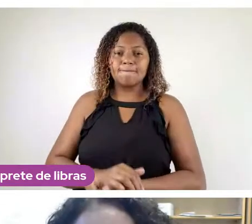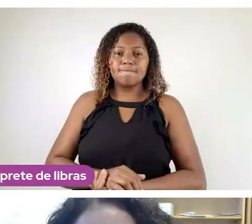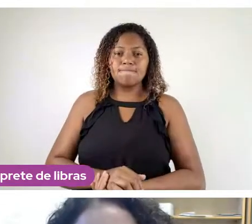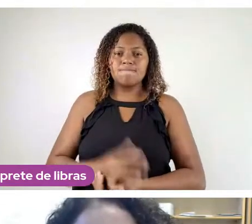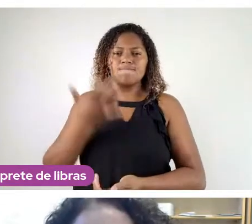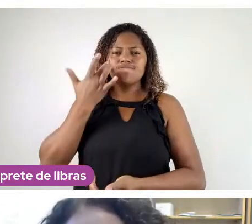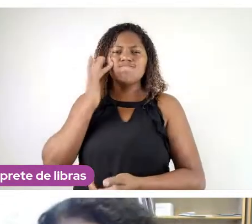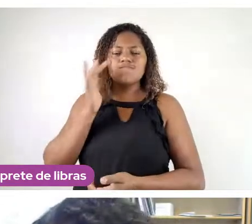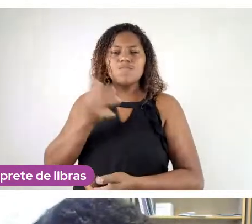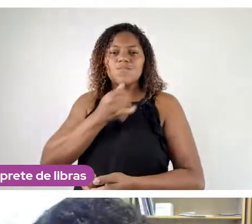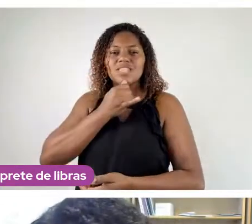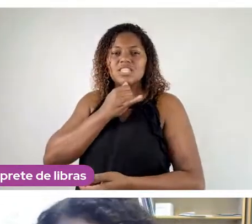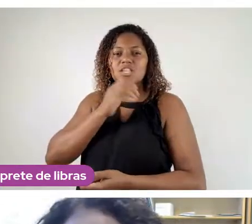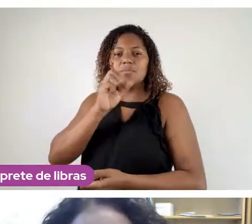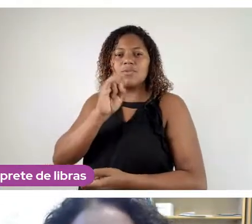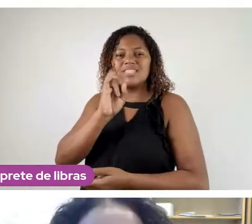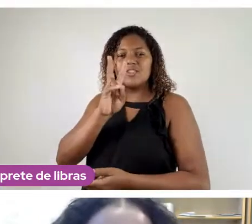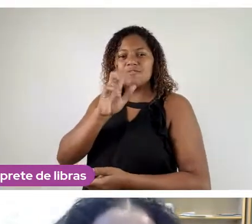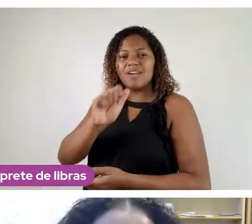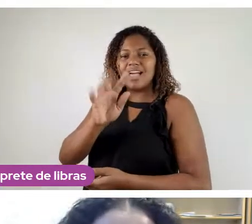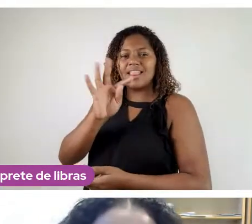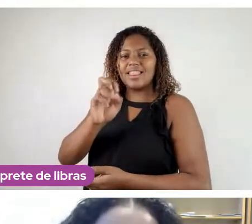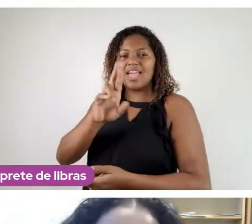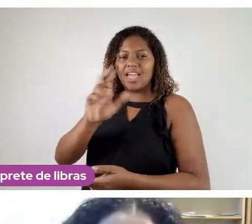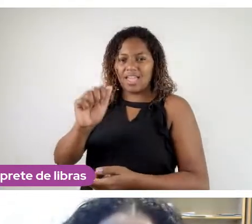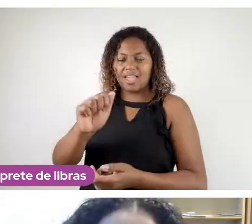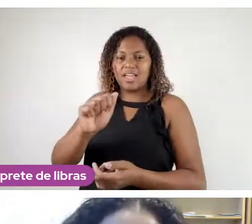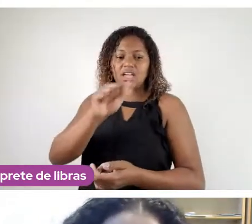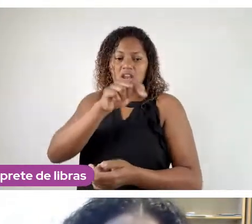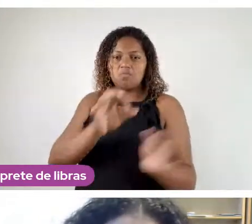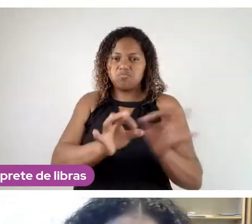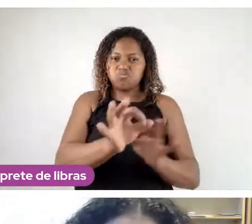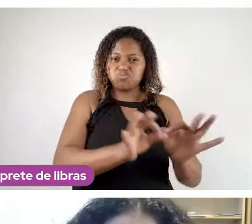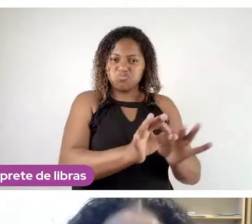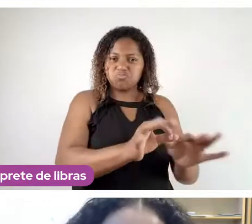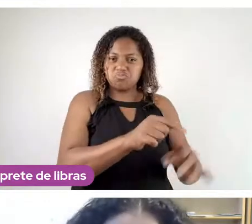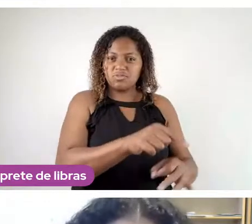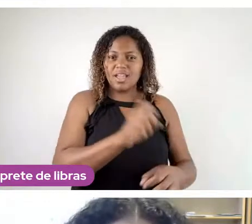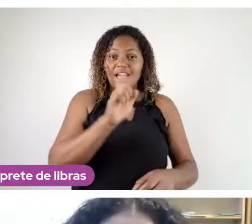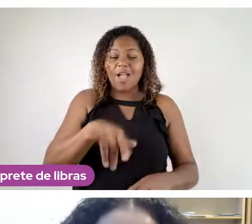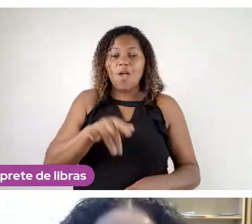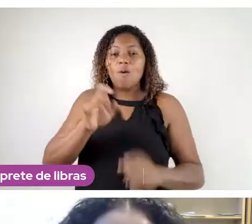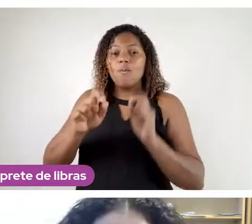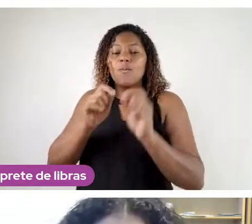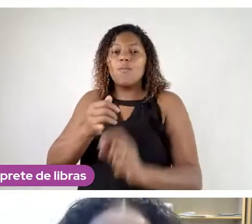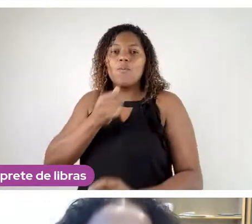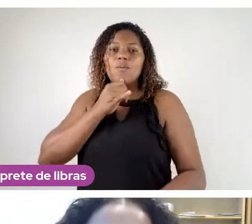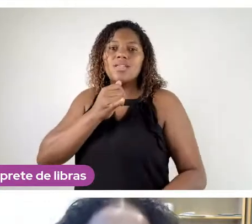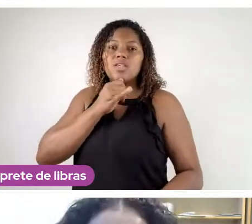o exemplo da ciguatera é o melhor exemplo do que como as fãs afetam